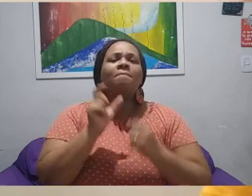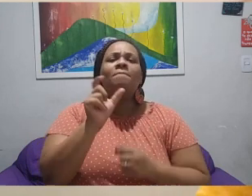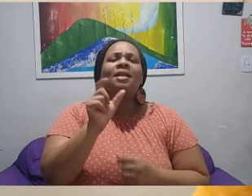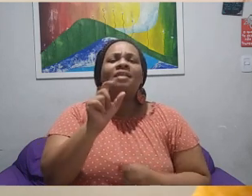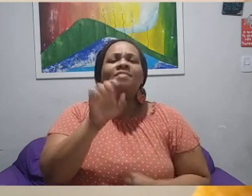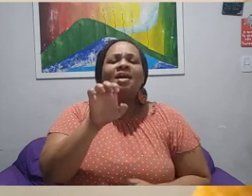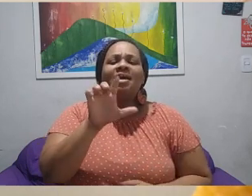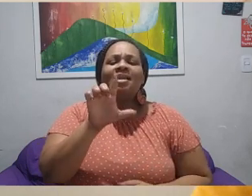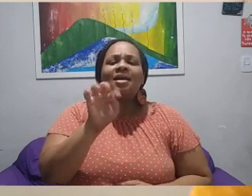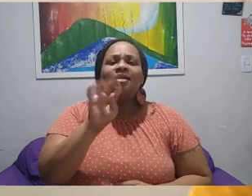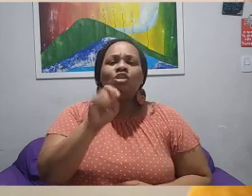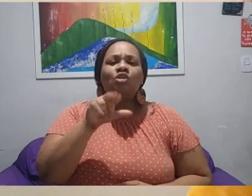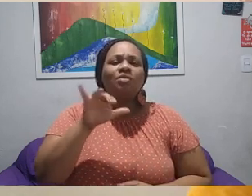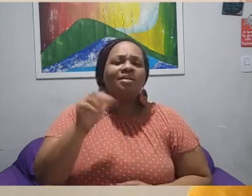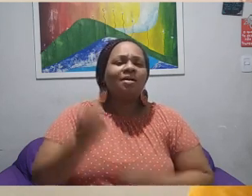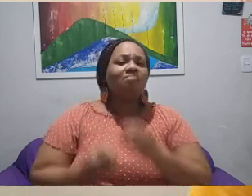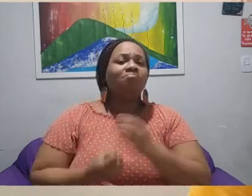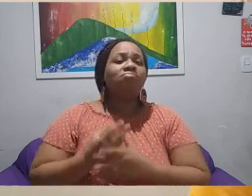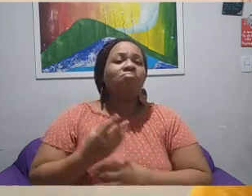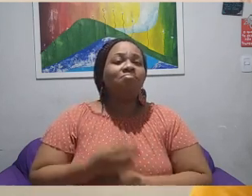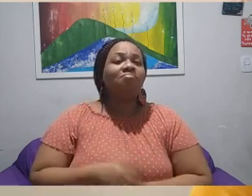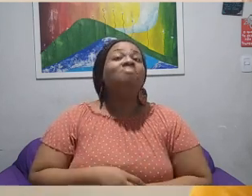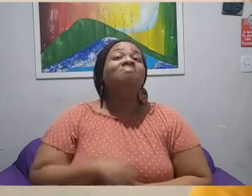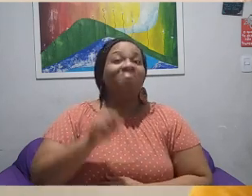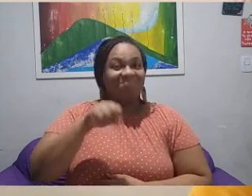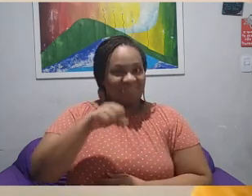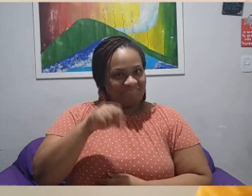De onde vem a palavra eletrônica?